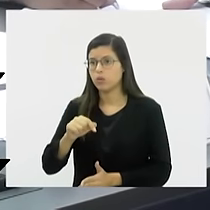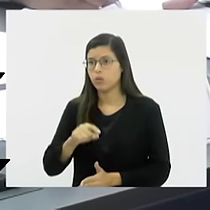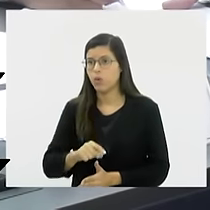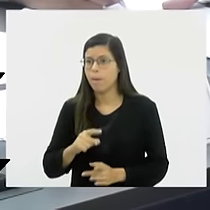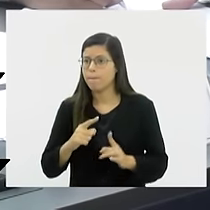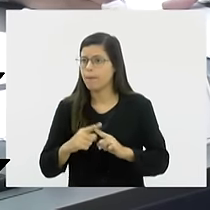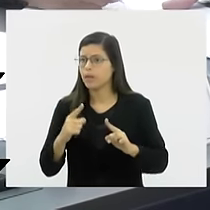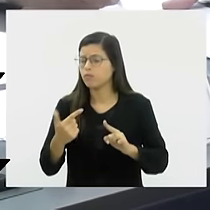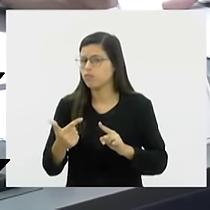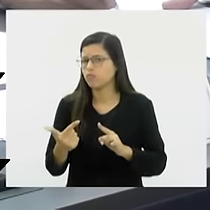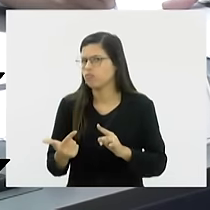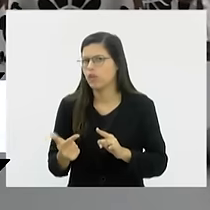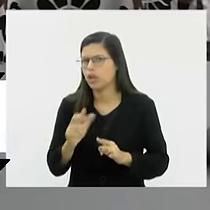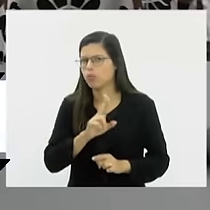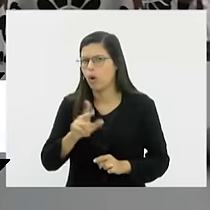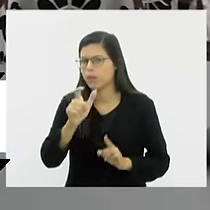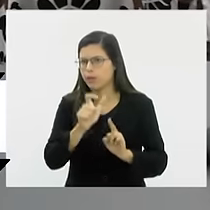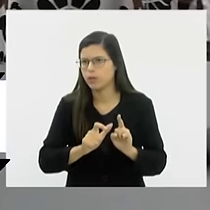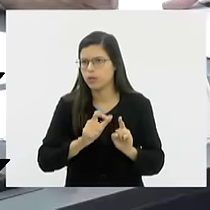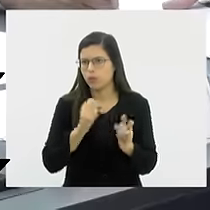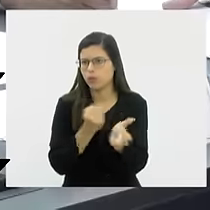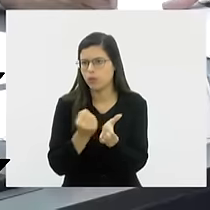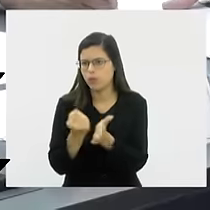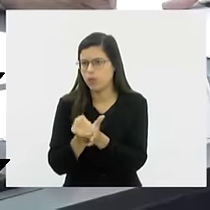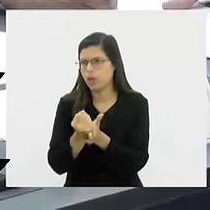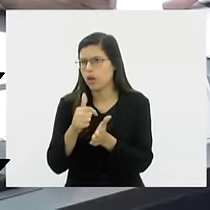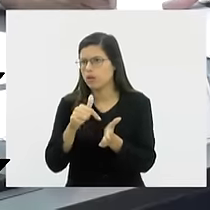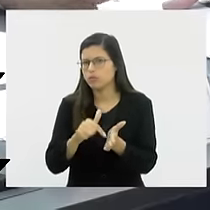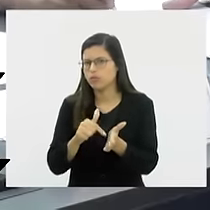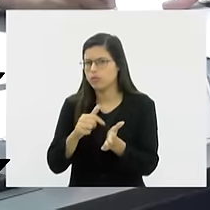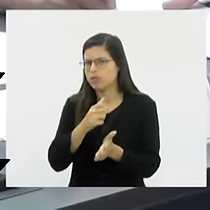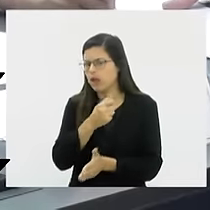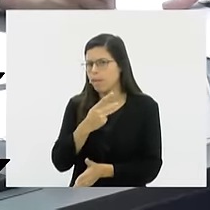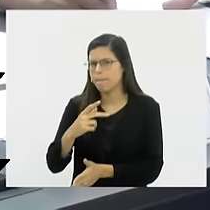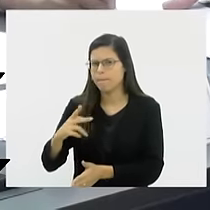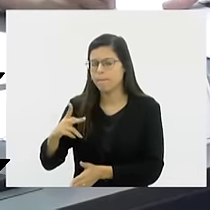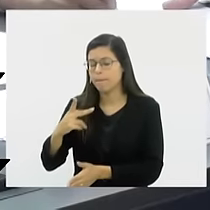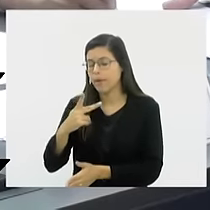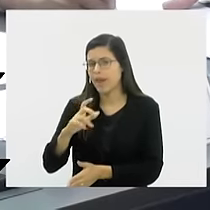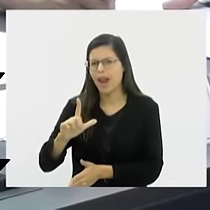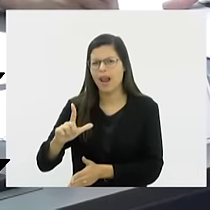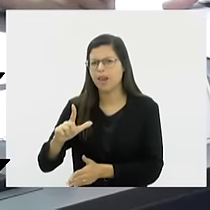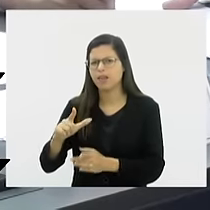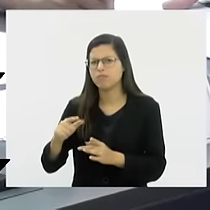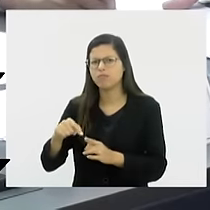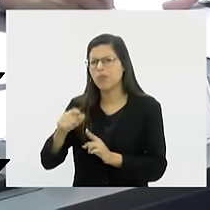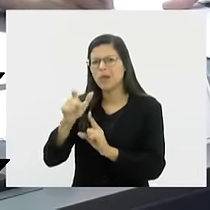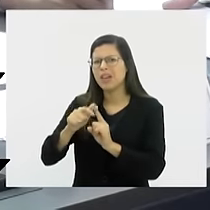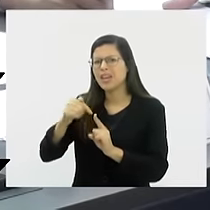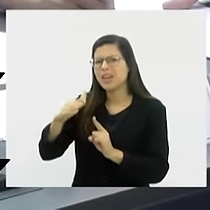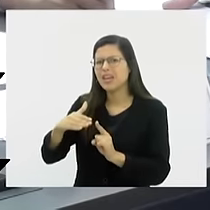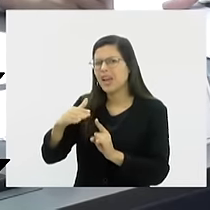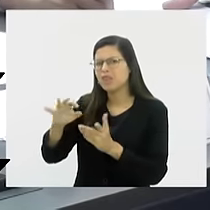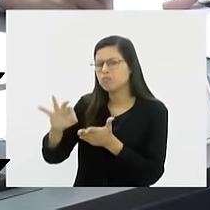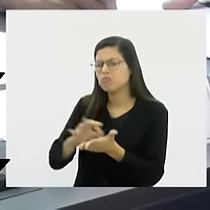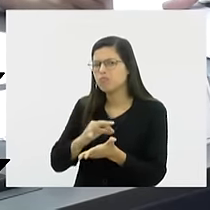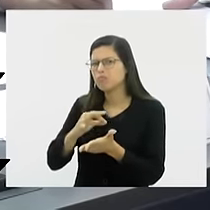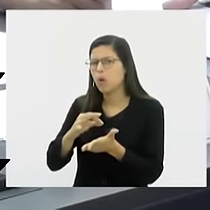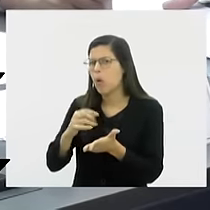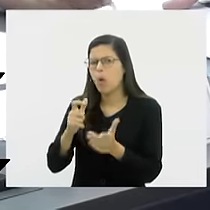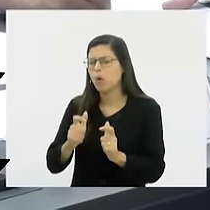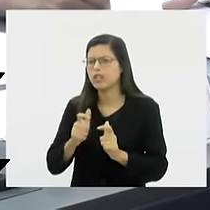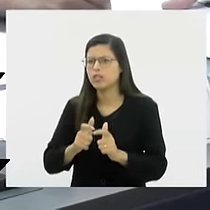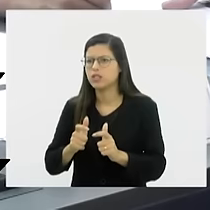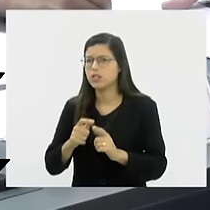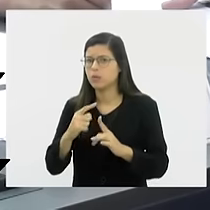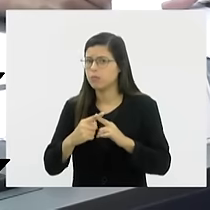social da empresa PL. Não. E ele se apresenta a título de quê? E credenciado por quem? Porque essa sua informação é